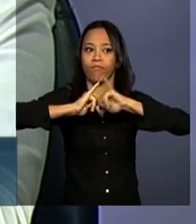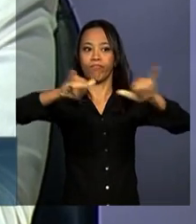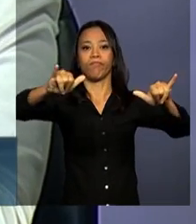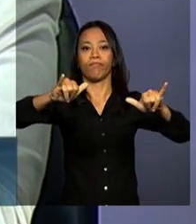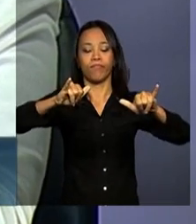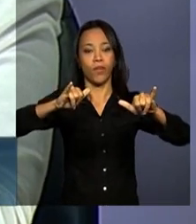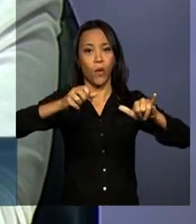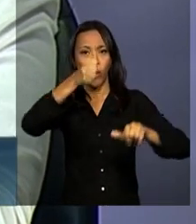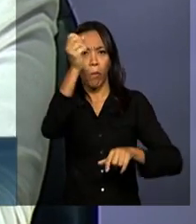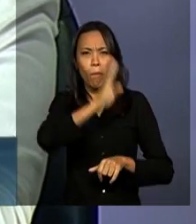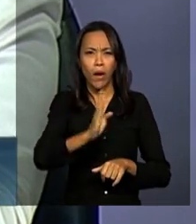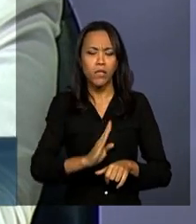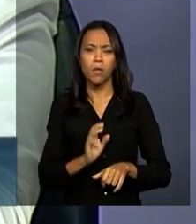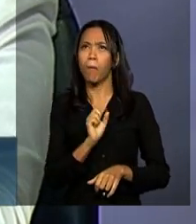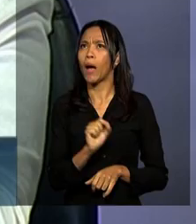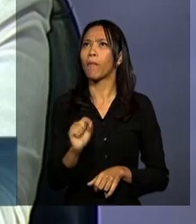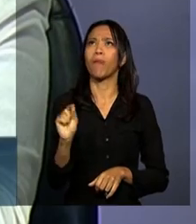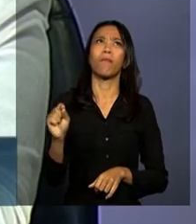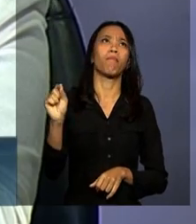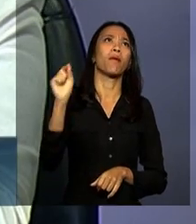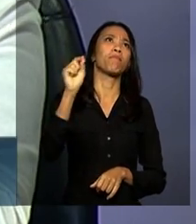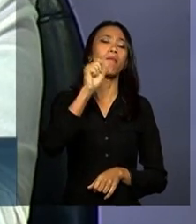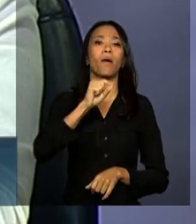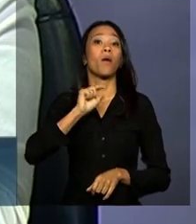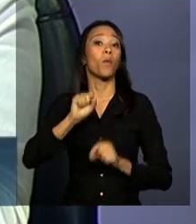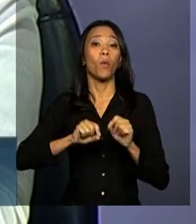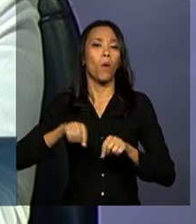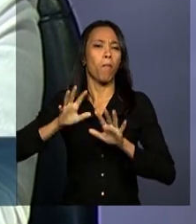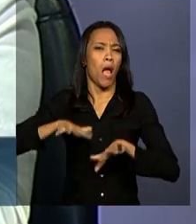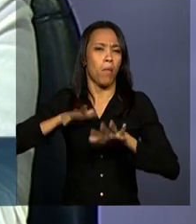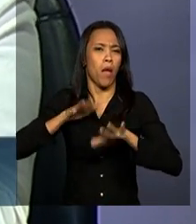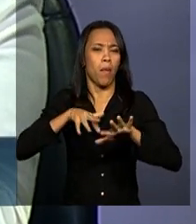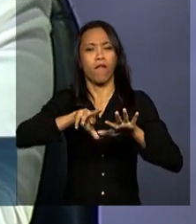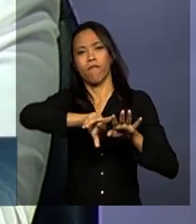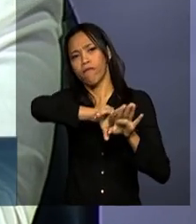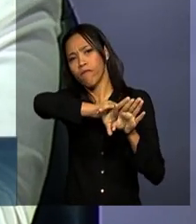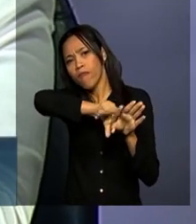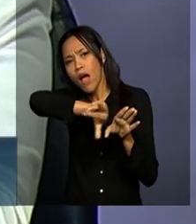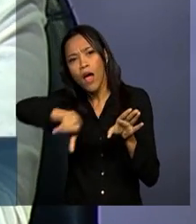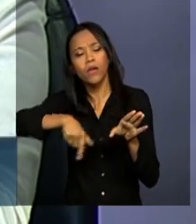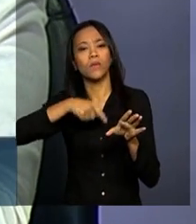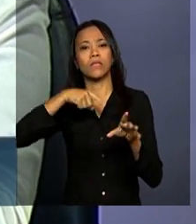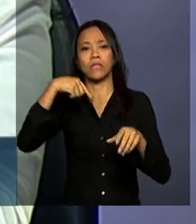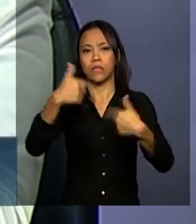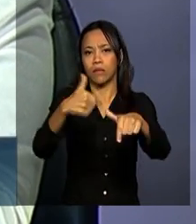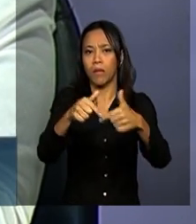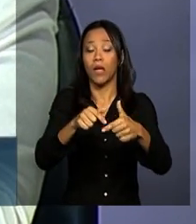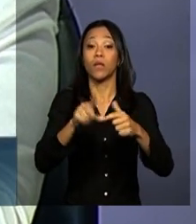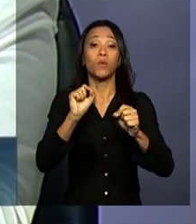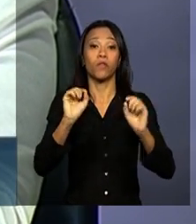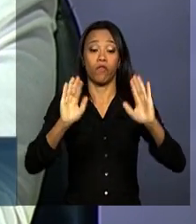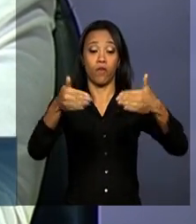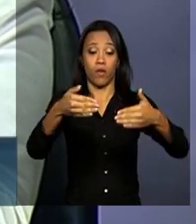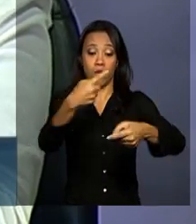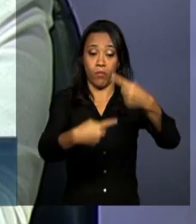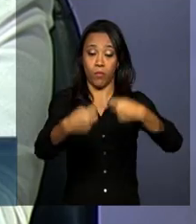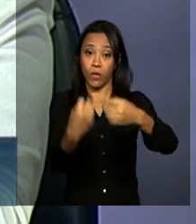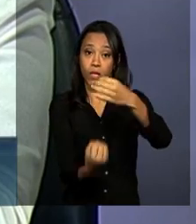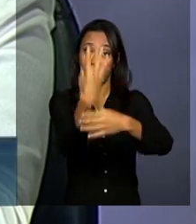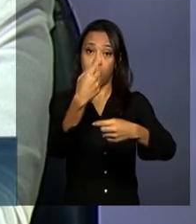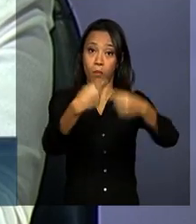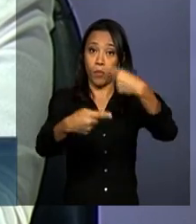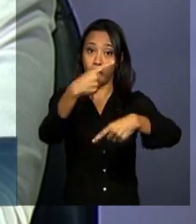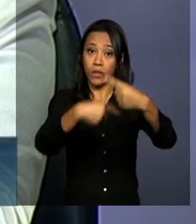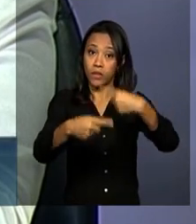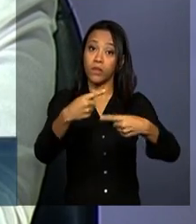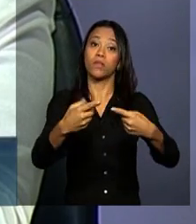fez todo um movimento, todo um conjunto de ações, de políticas públicas para a